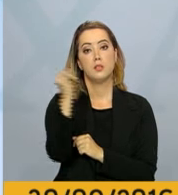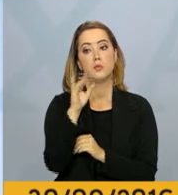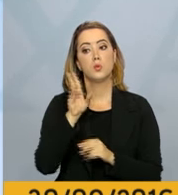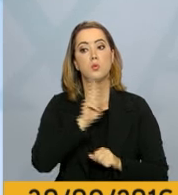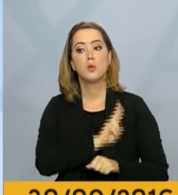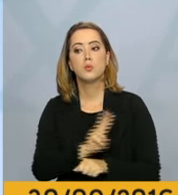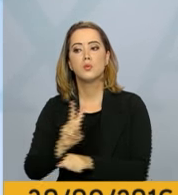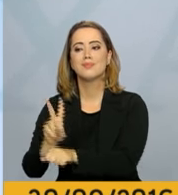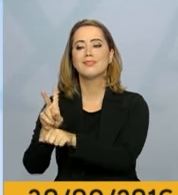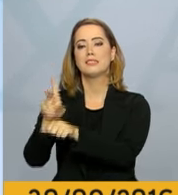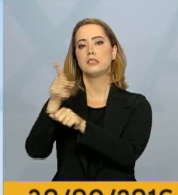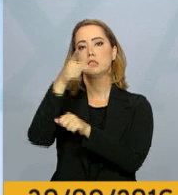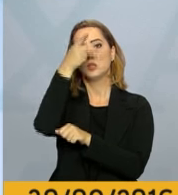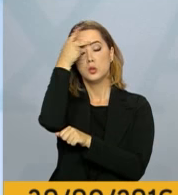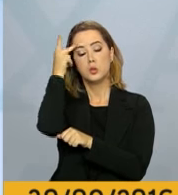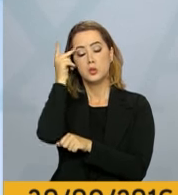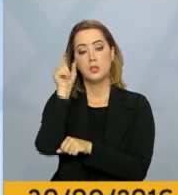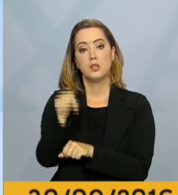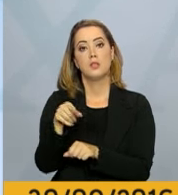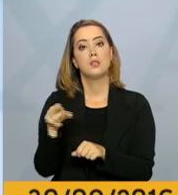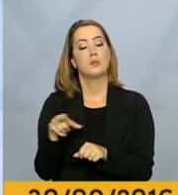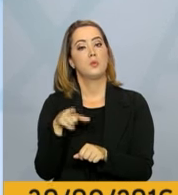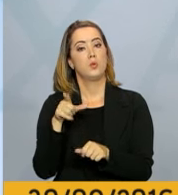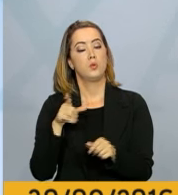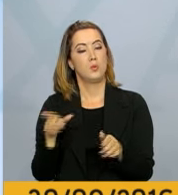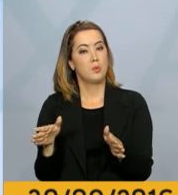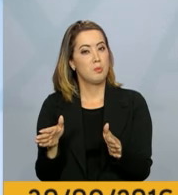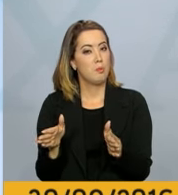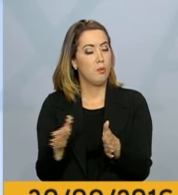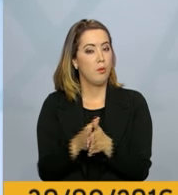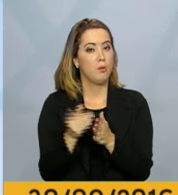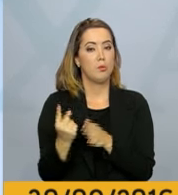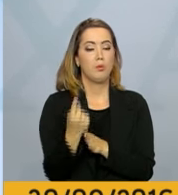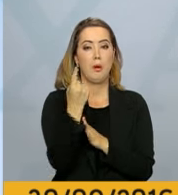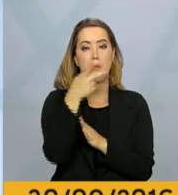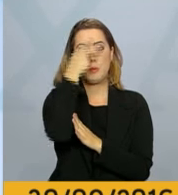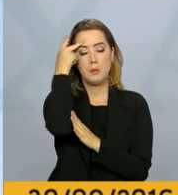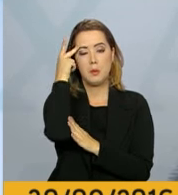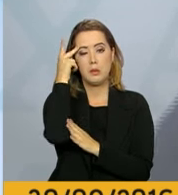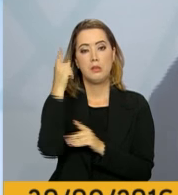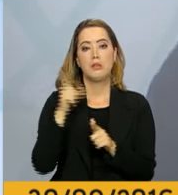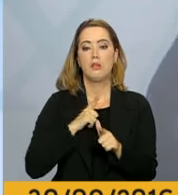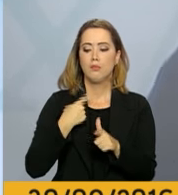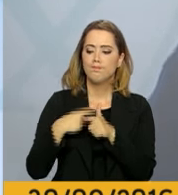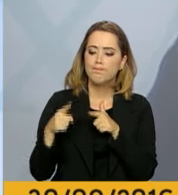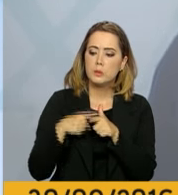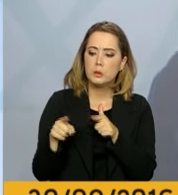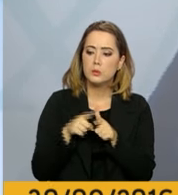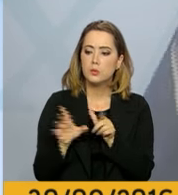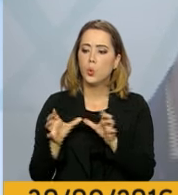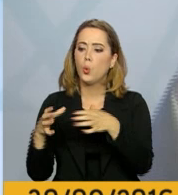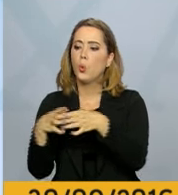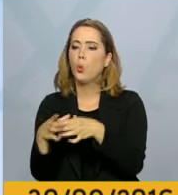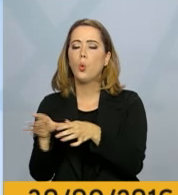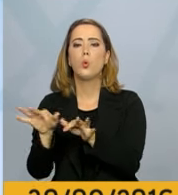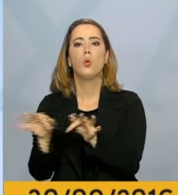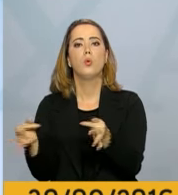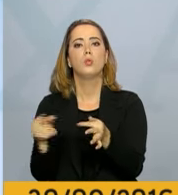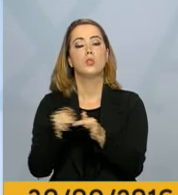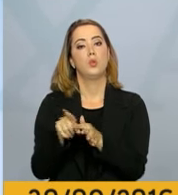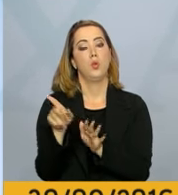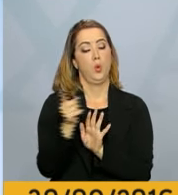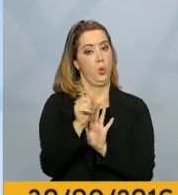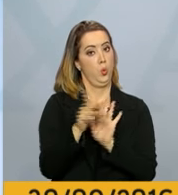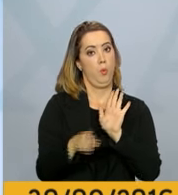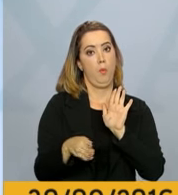dos grupos mais vulneráveis de nossa sociedade. À primeira vista, pode parecer que é uma coisa só, digamos assim, uma PEC elitizada, e não